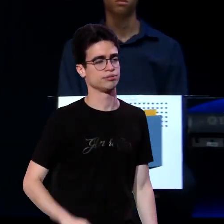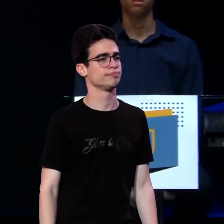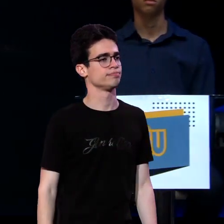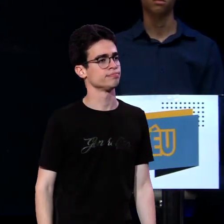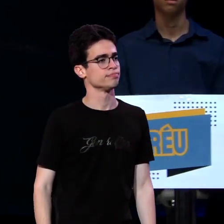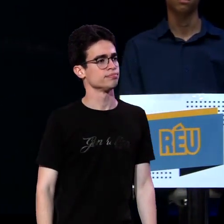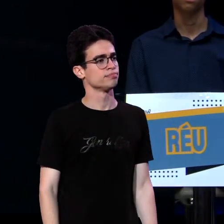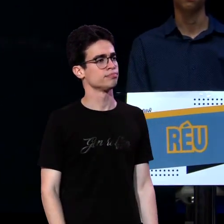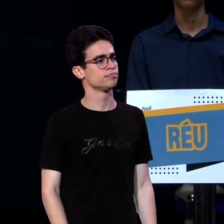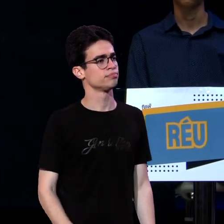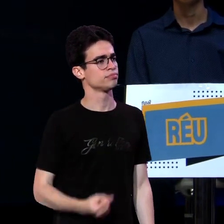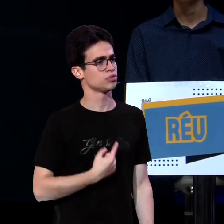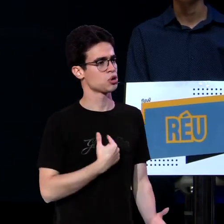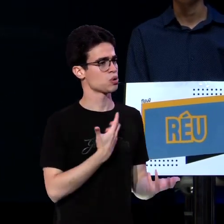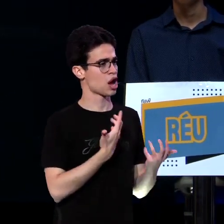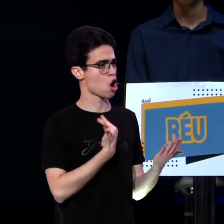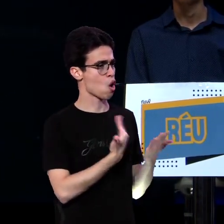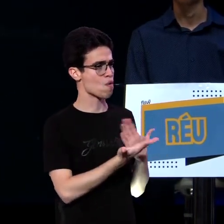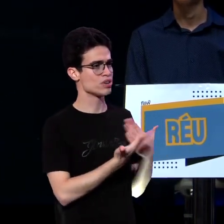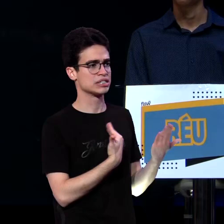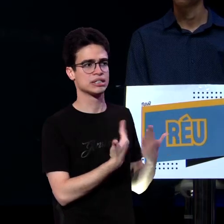Ele decide conversar com ele.